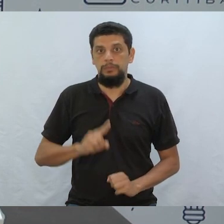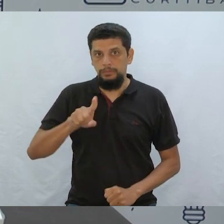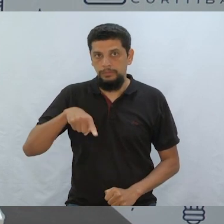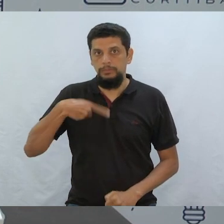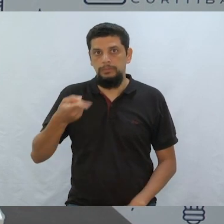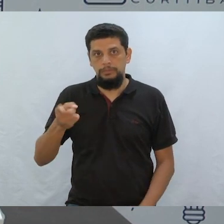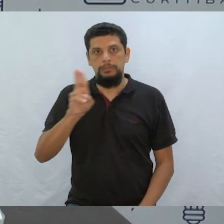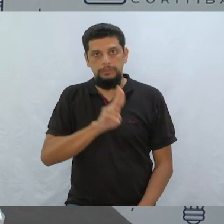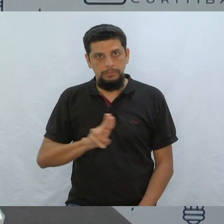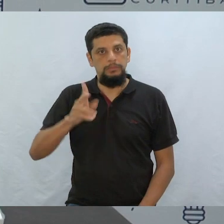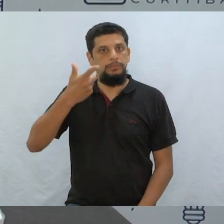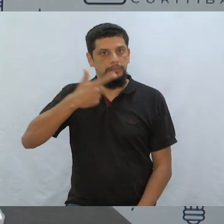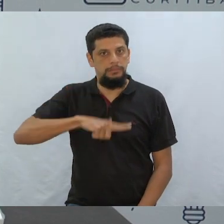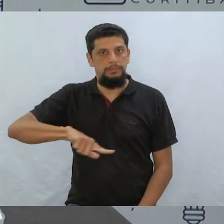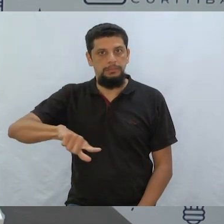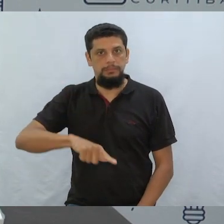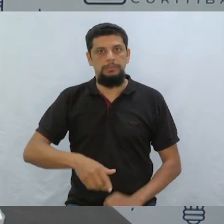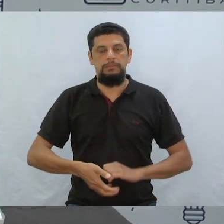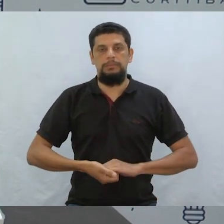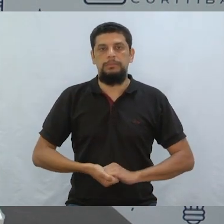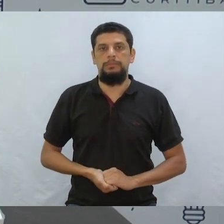E depois nós vamos utilizar.